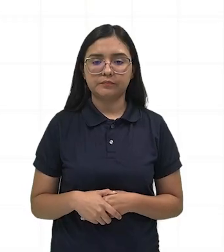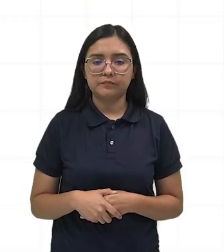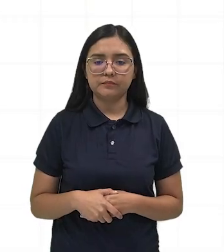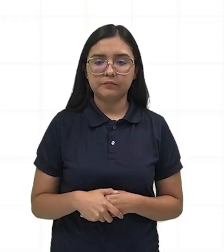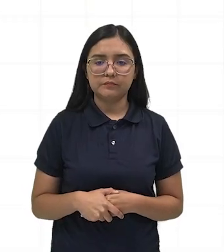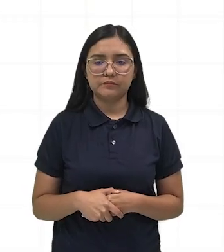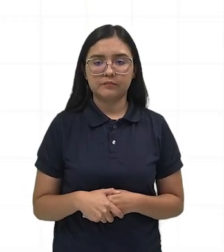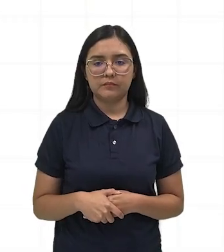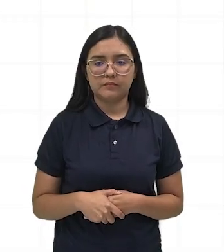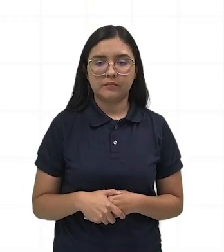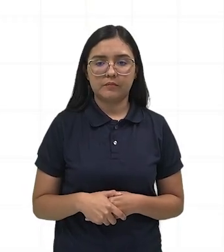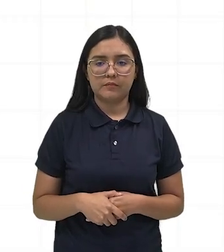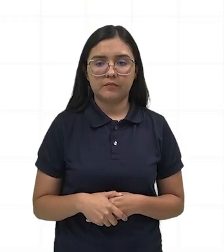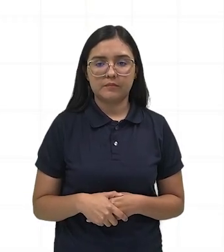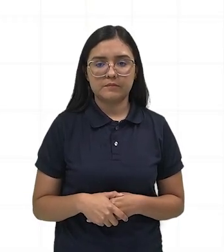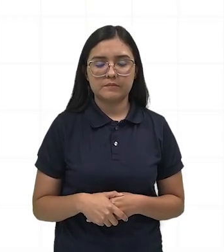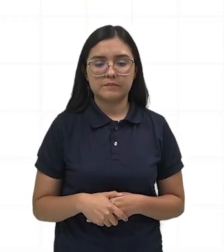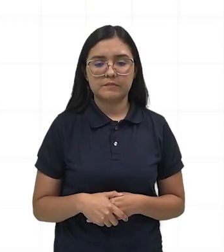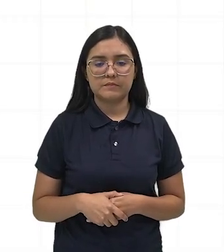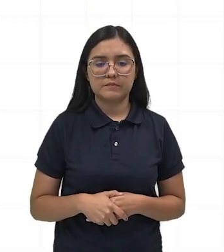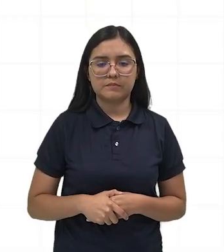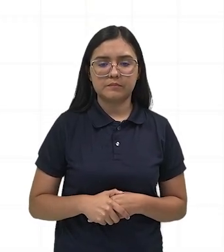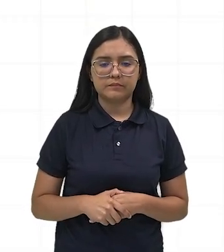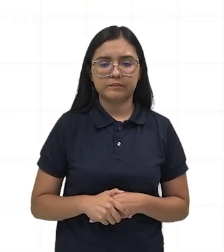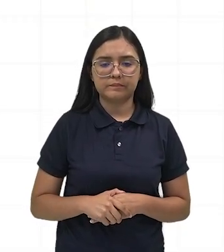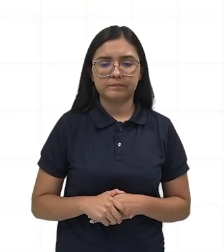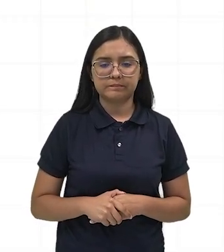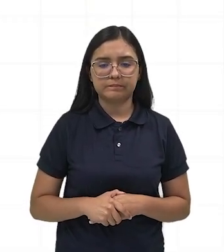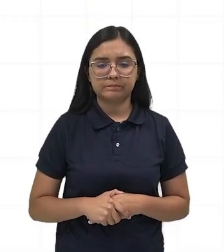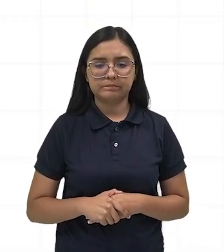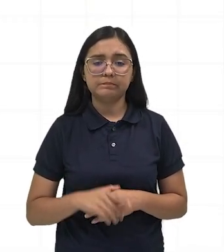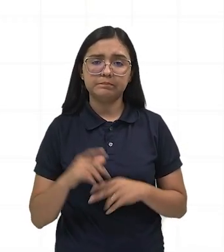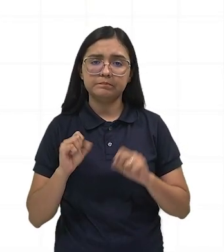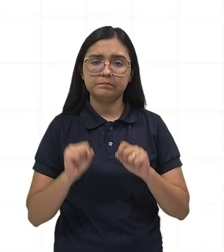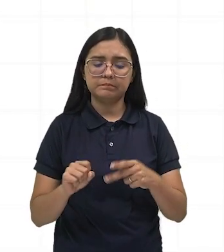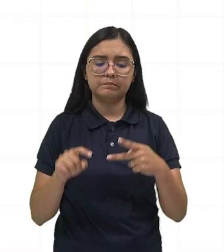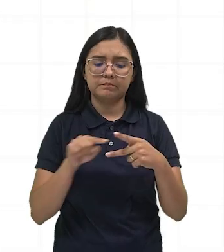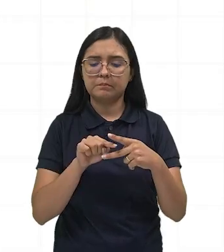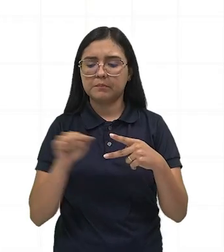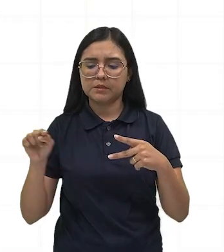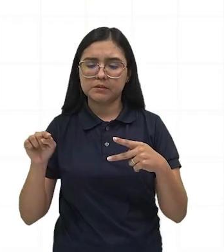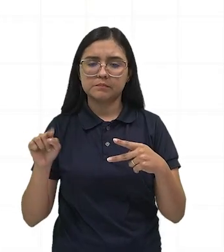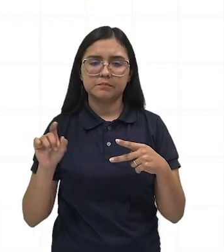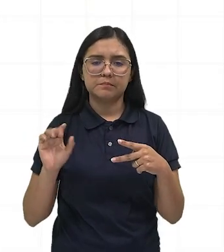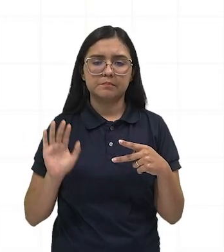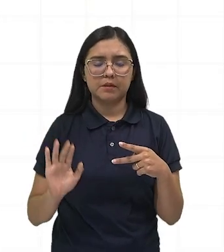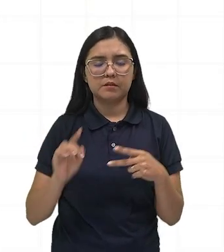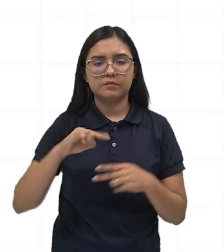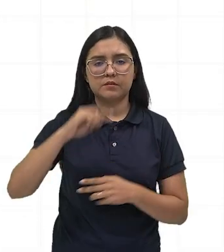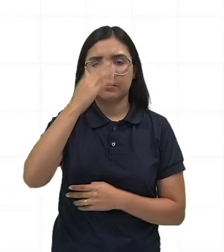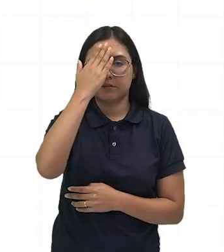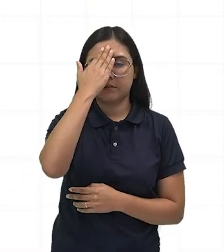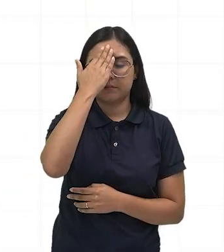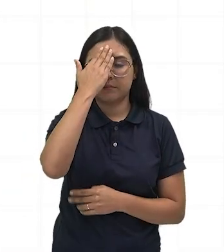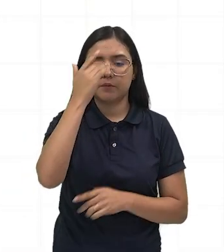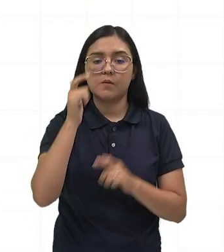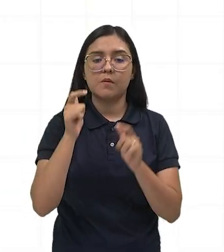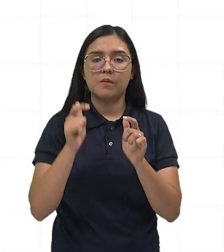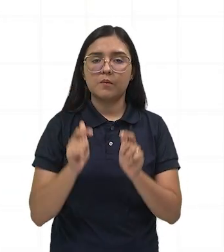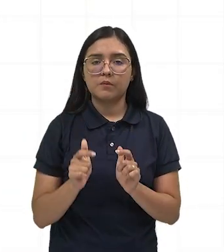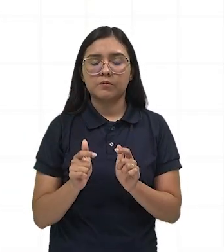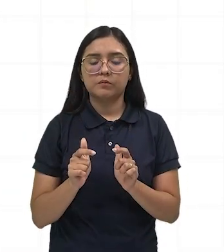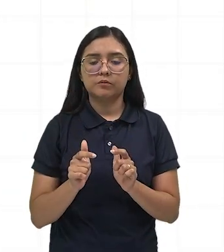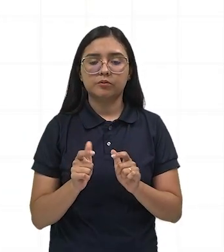D, tá? E claro, vai passar ali do ponto D, não tem problema nenhum, mas isso aqui é só para você saber onde que vai